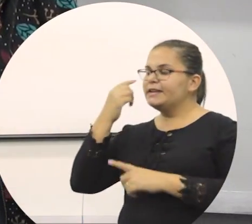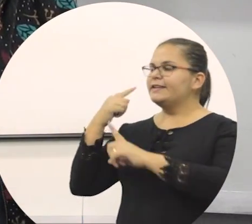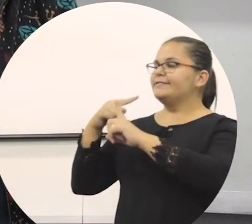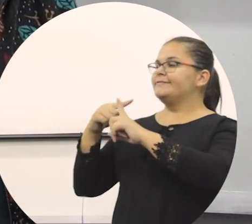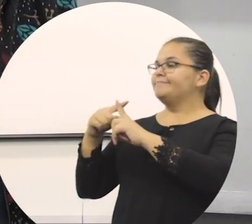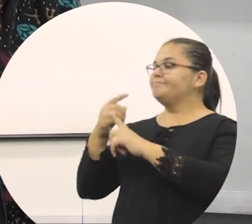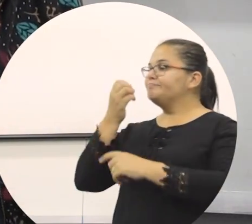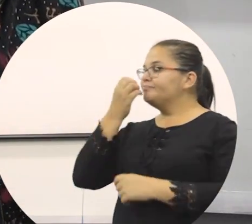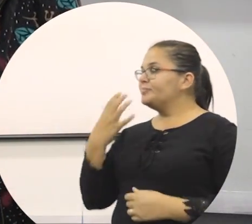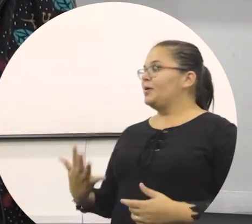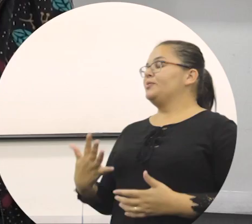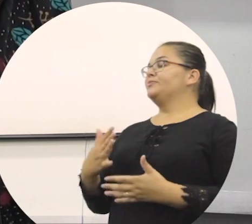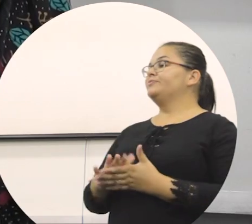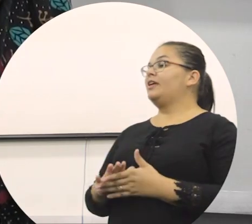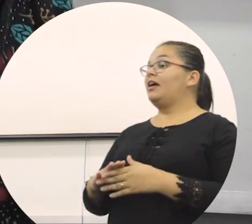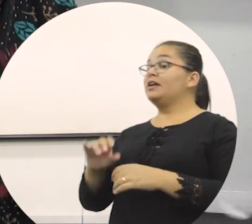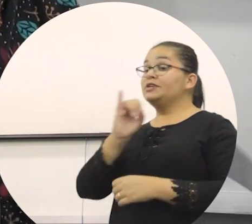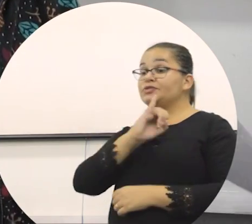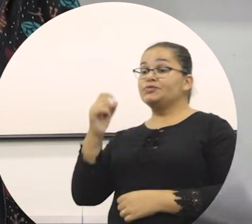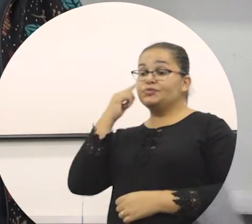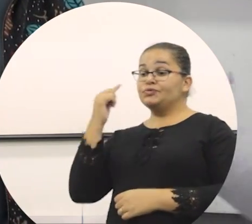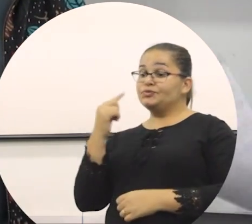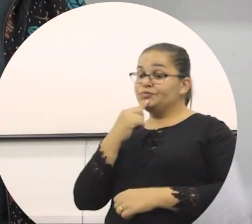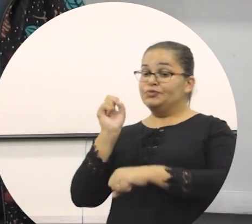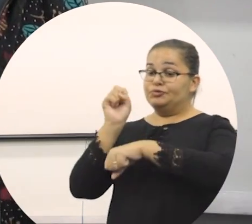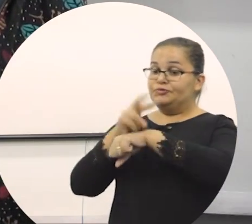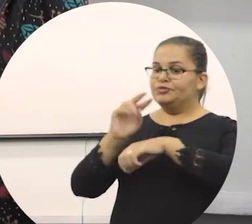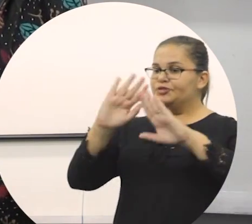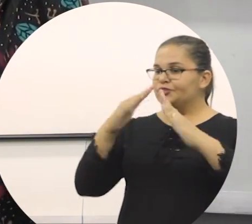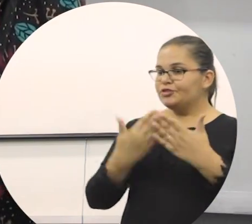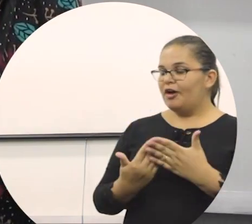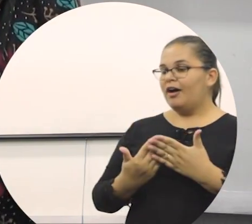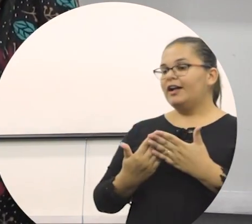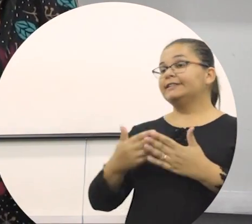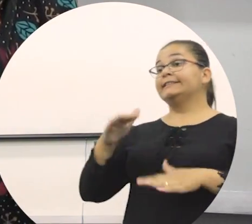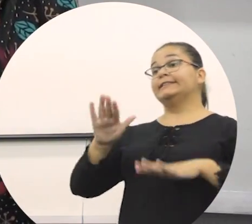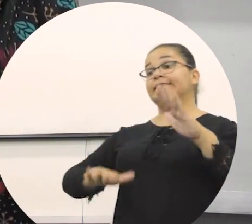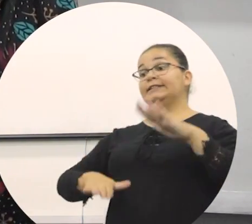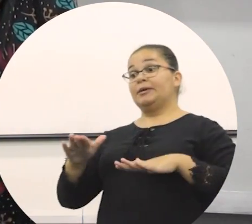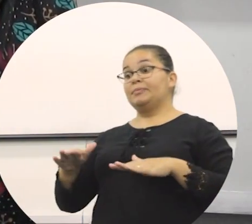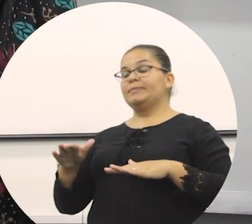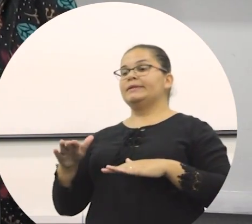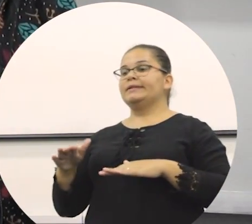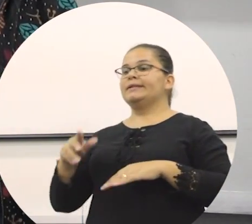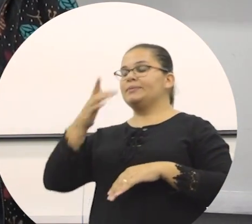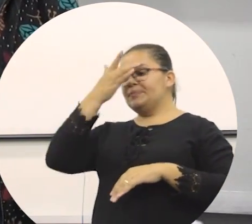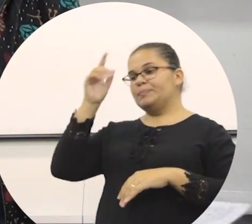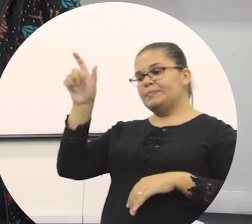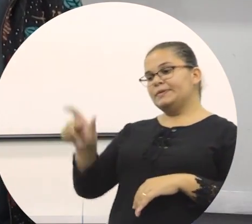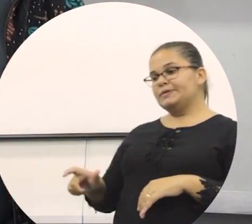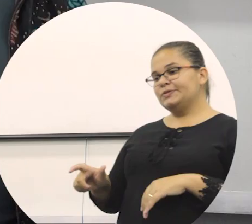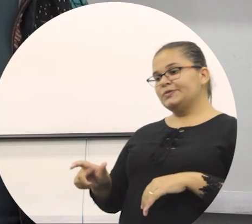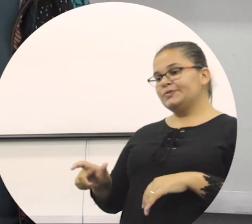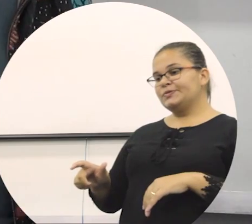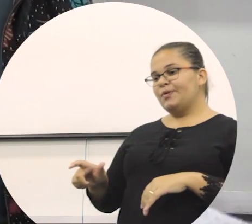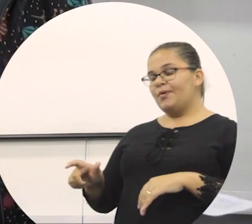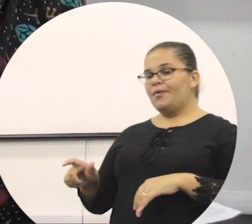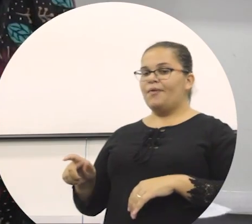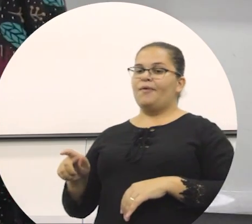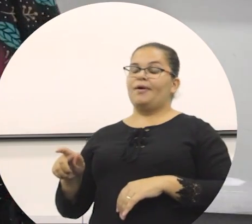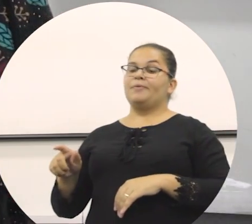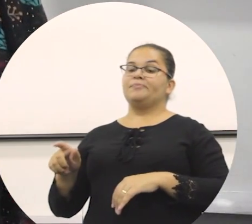a entrada dos instrutores, porque dependendo do profissional, às vezes ele tinha, o modelo de linguístico dele era o